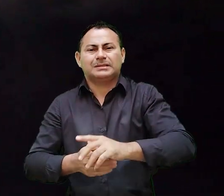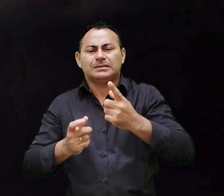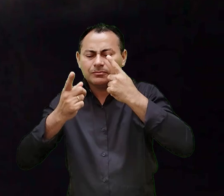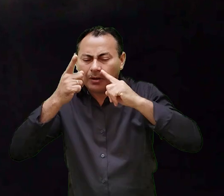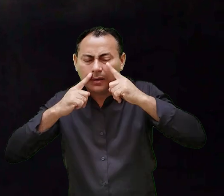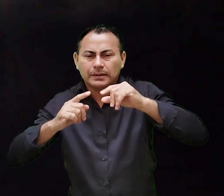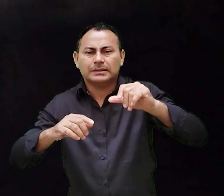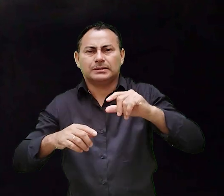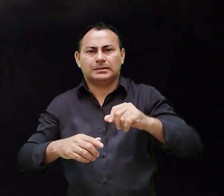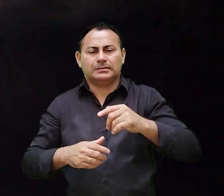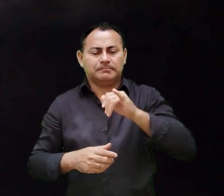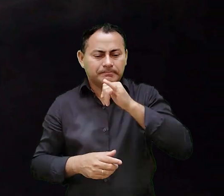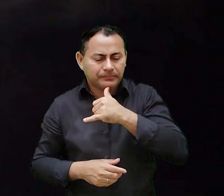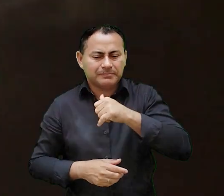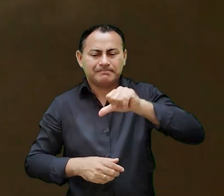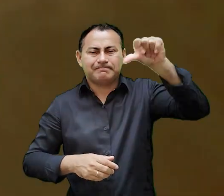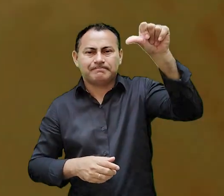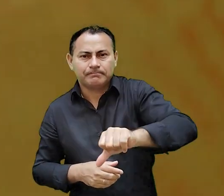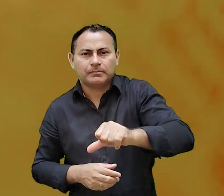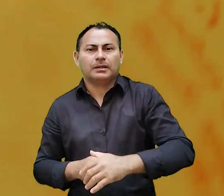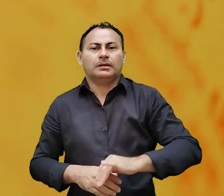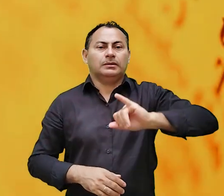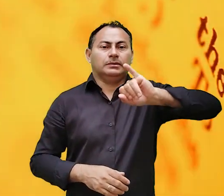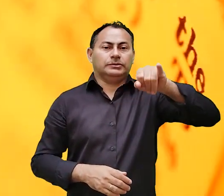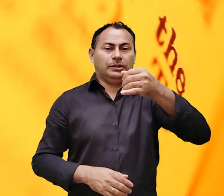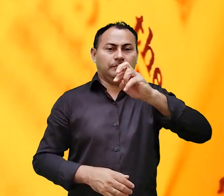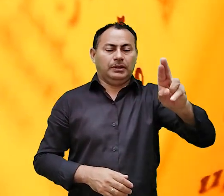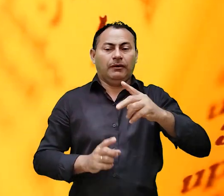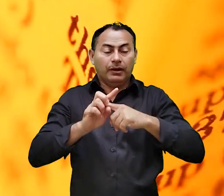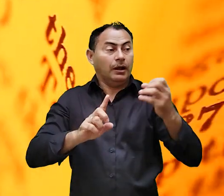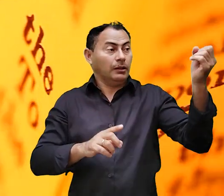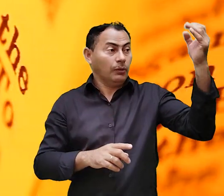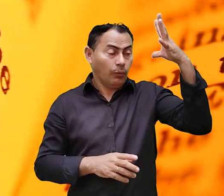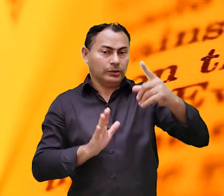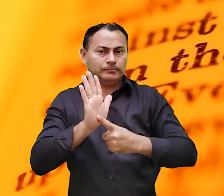destruição e calamidade, desastre e escuridão, ele vem com um